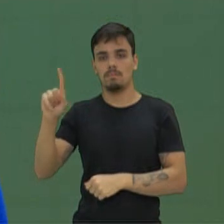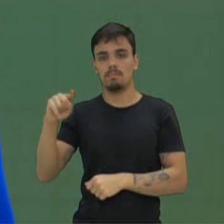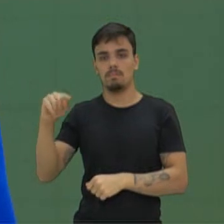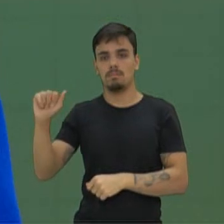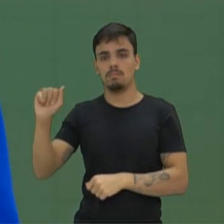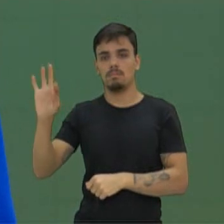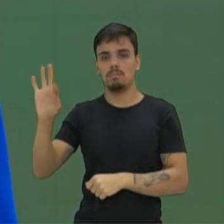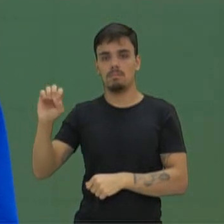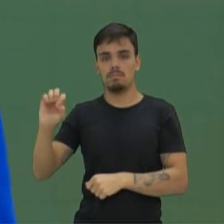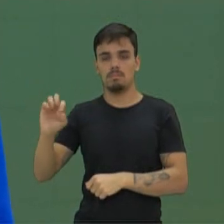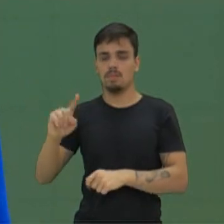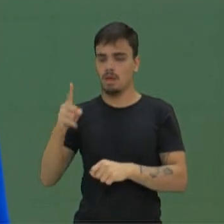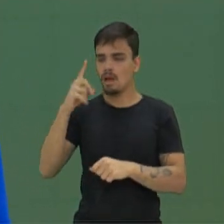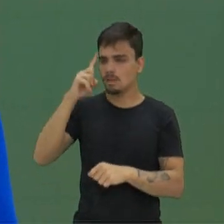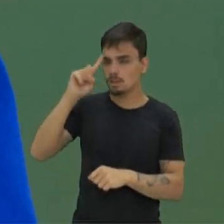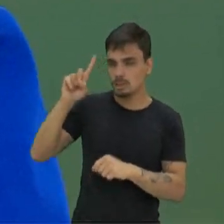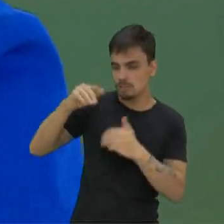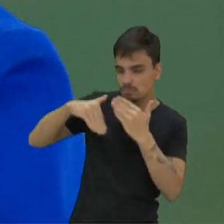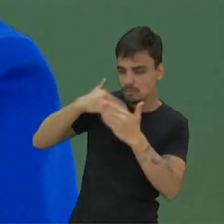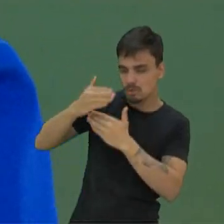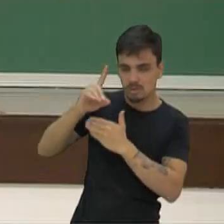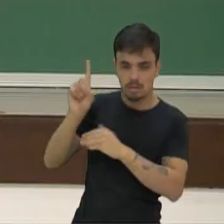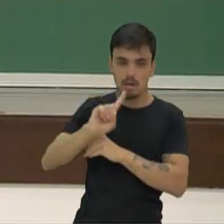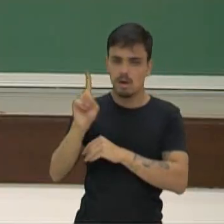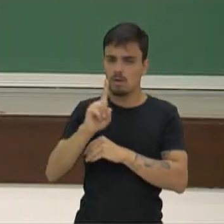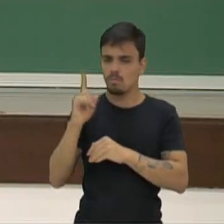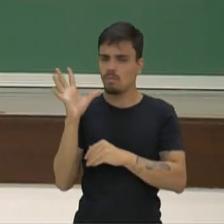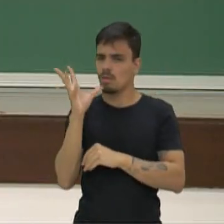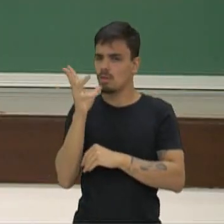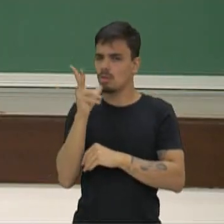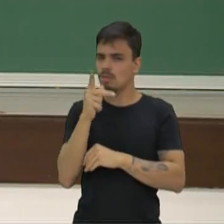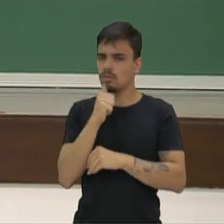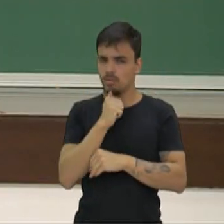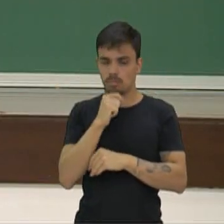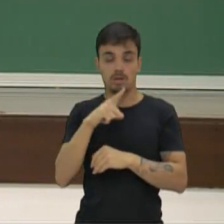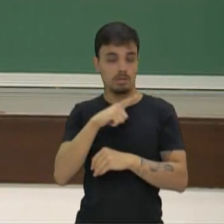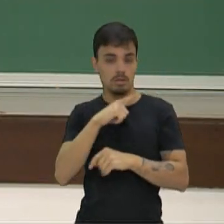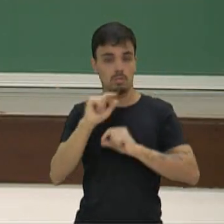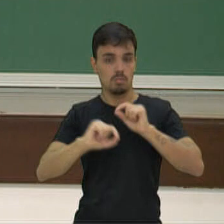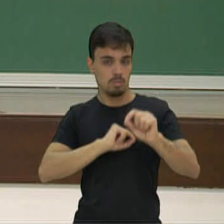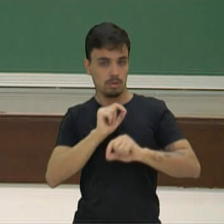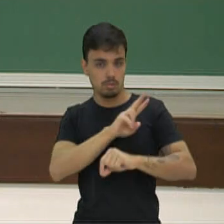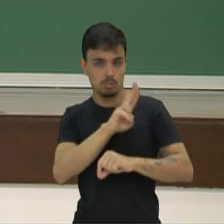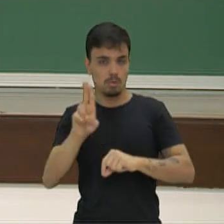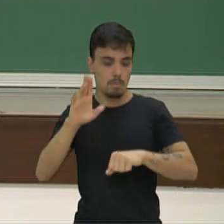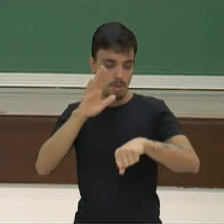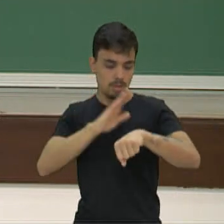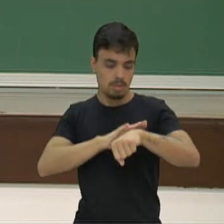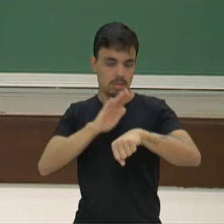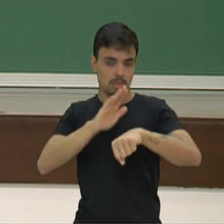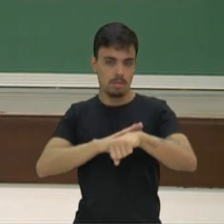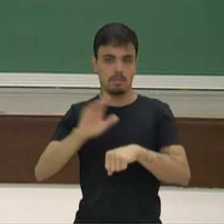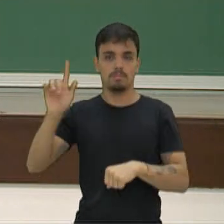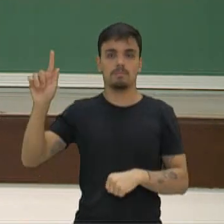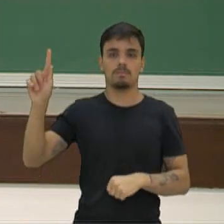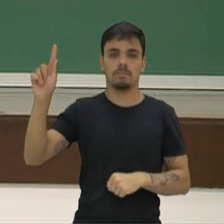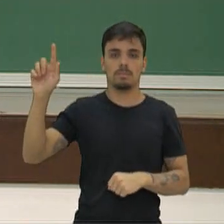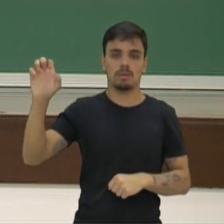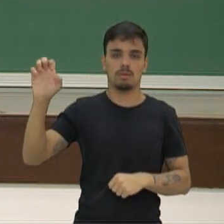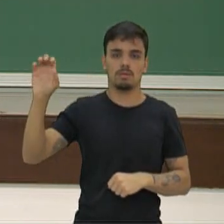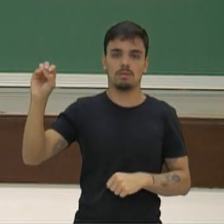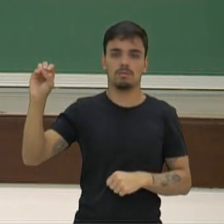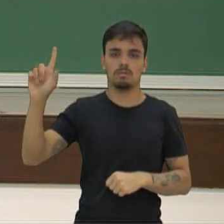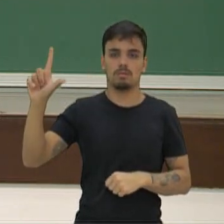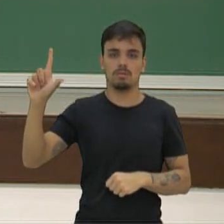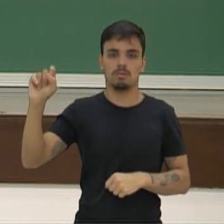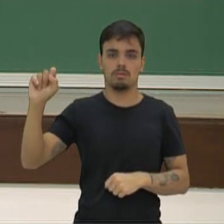erosão. É da noite para o dia? Não. Por isso que tem uma coisa chamada tempo geológico. Lembra da tabela geológica? Que você